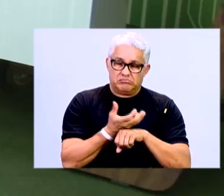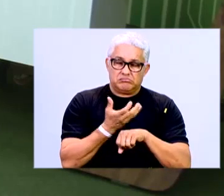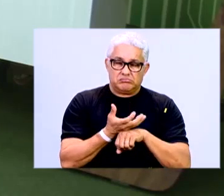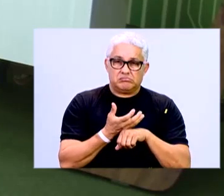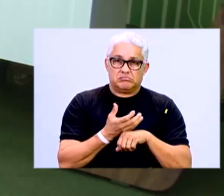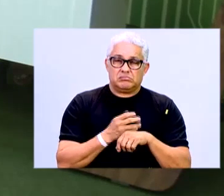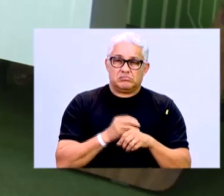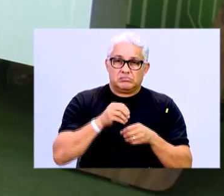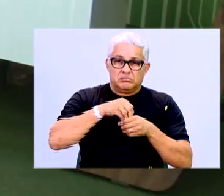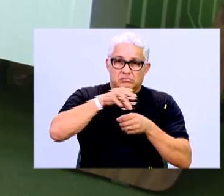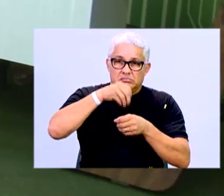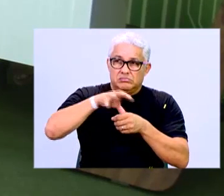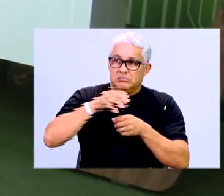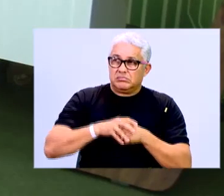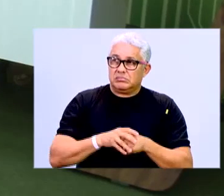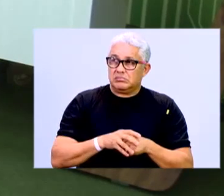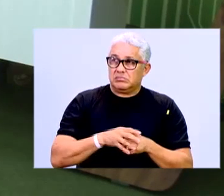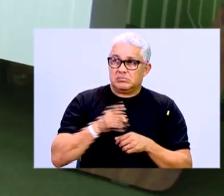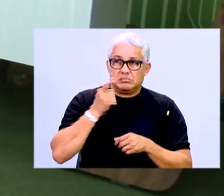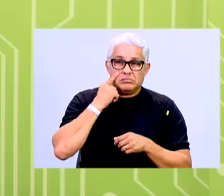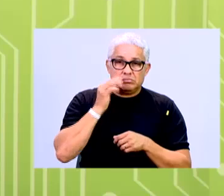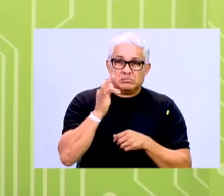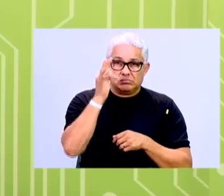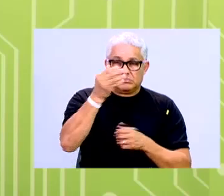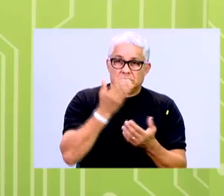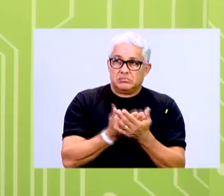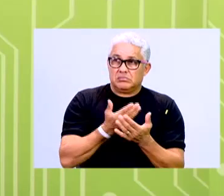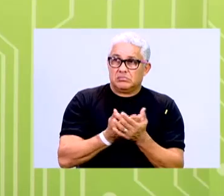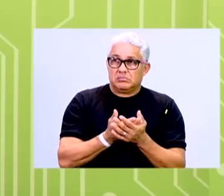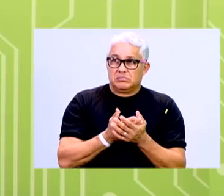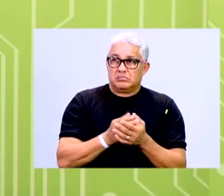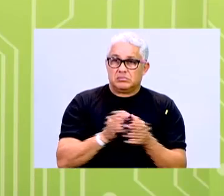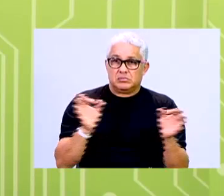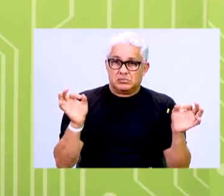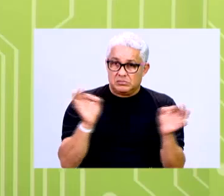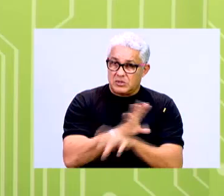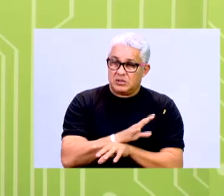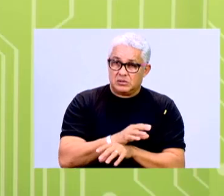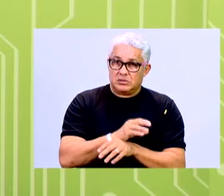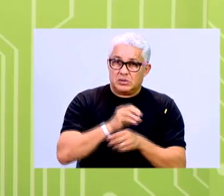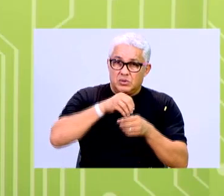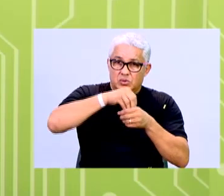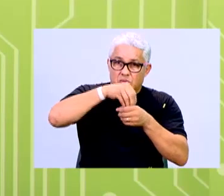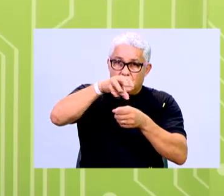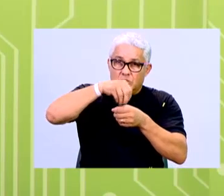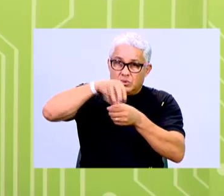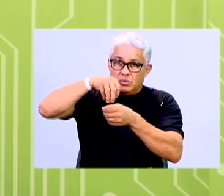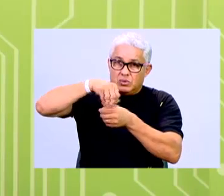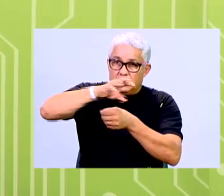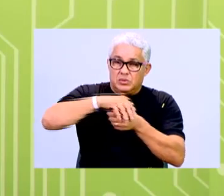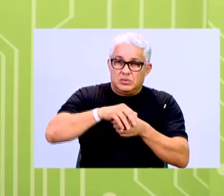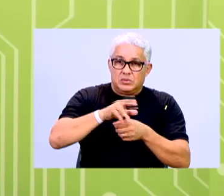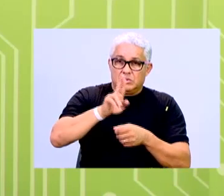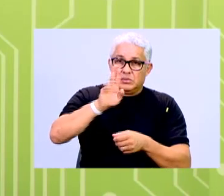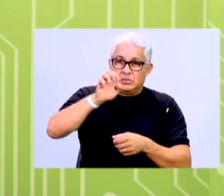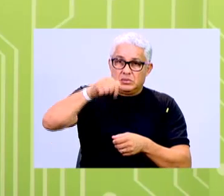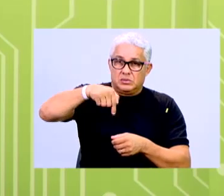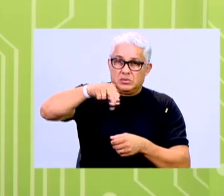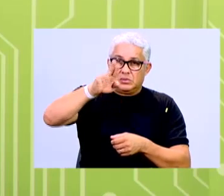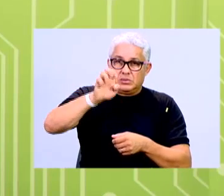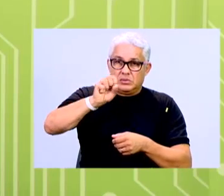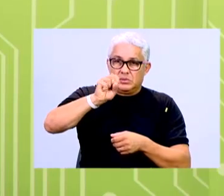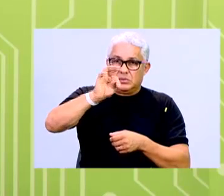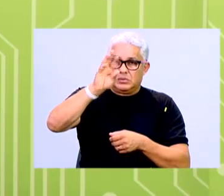disciplina, em que veremos agora, na próxima aula, nós fecharemos o conteúdo de requisitos, vamos falar mais um